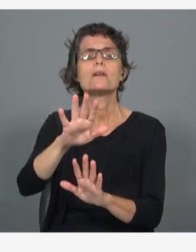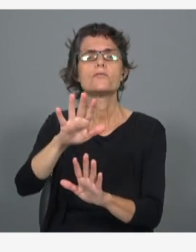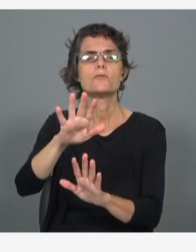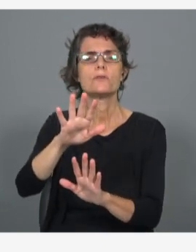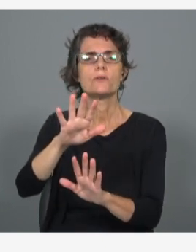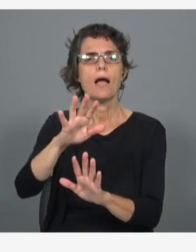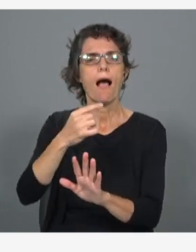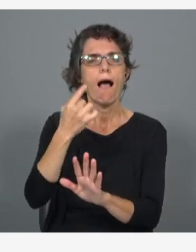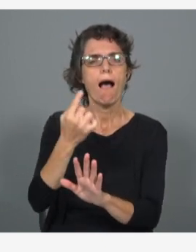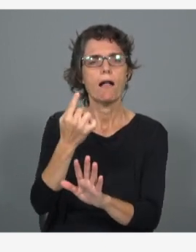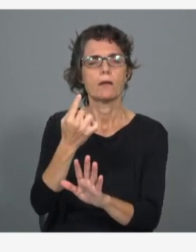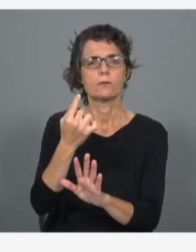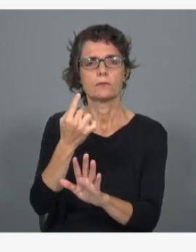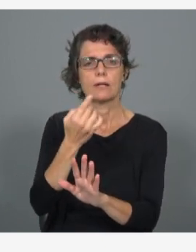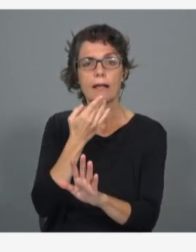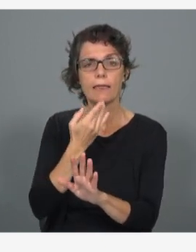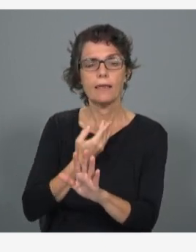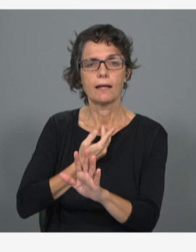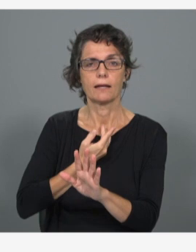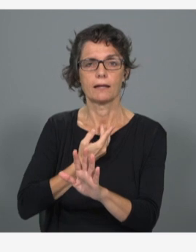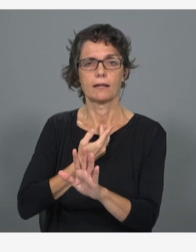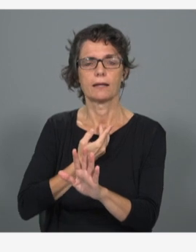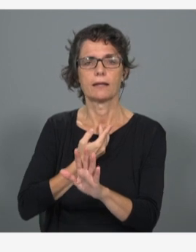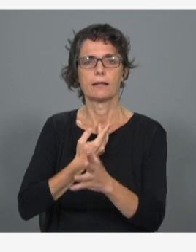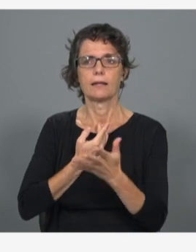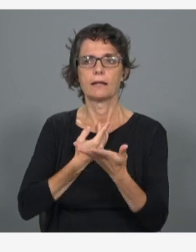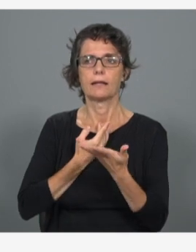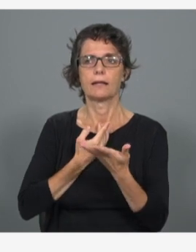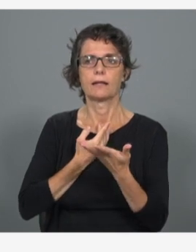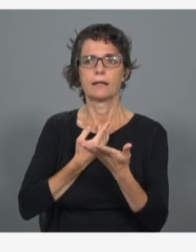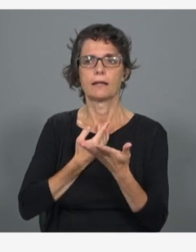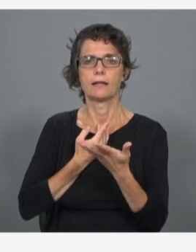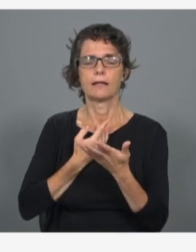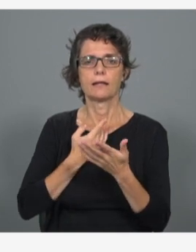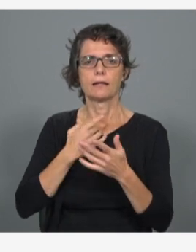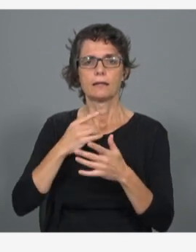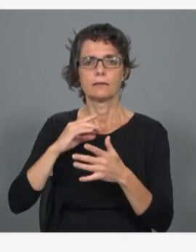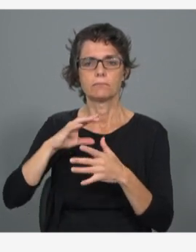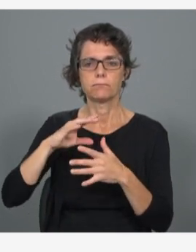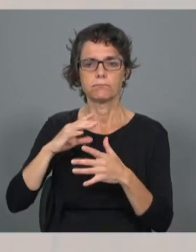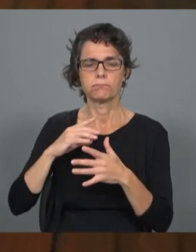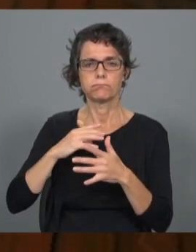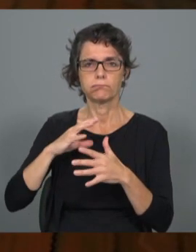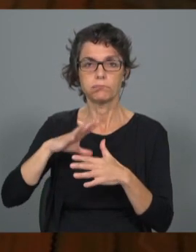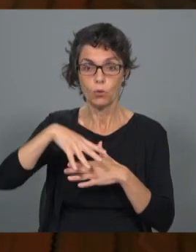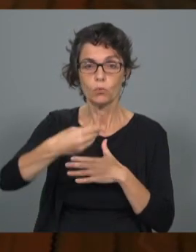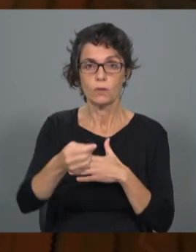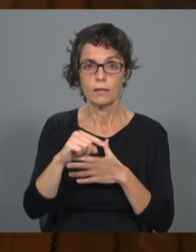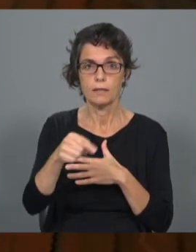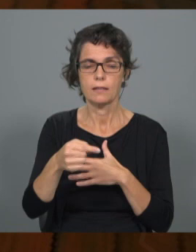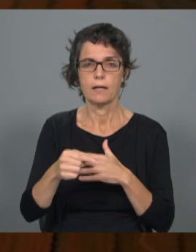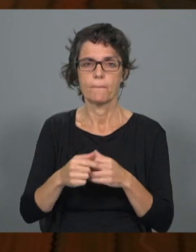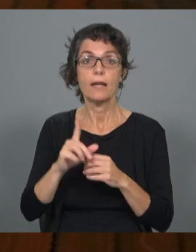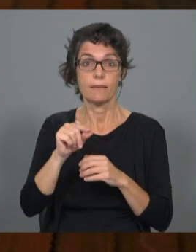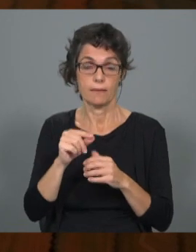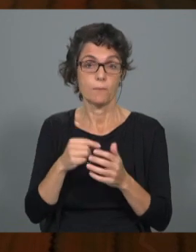e tem as suas consequências e tem a sua eficácia. Justo. E antes de mais, como disse